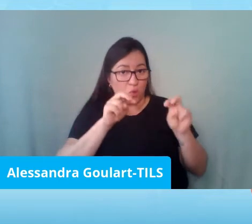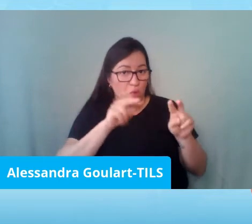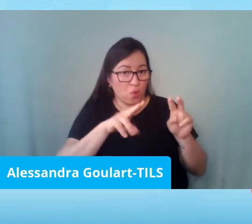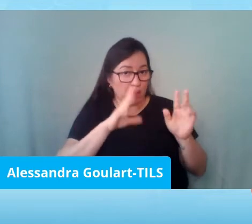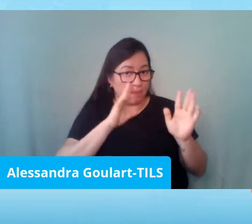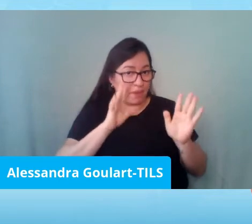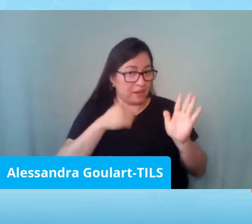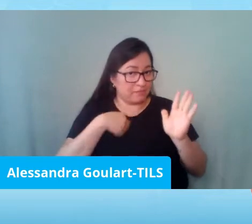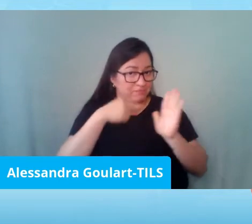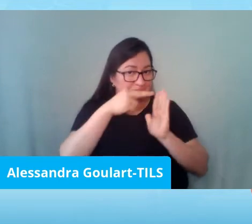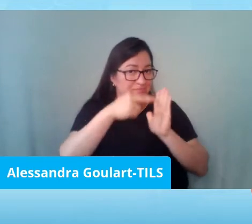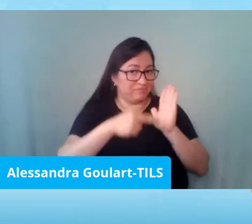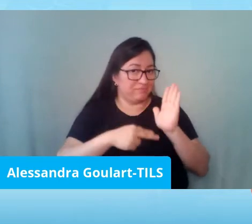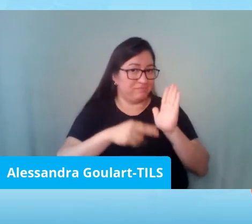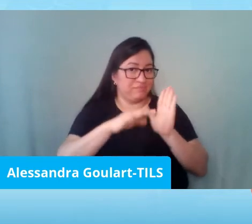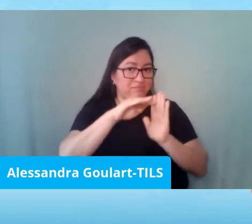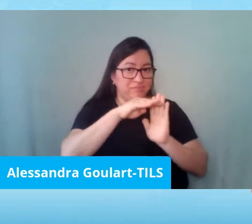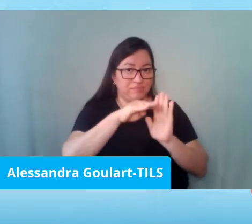aqui.